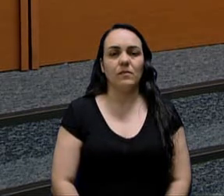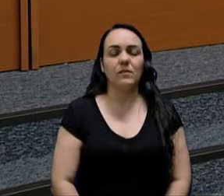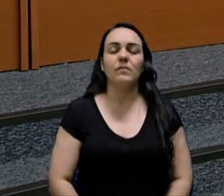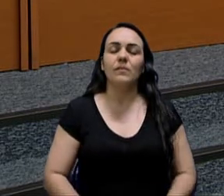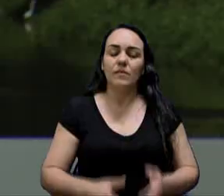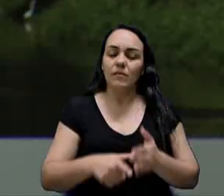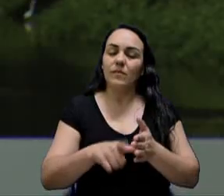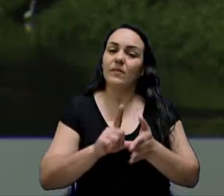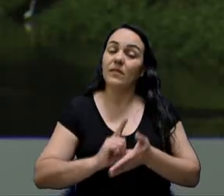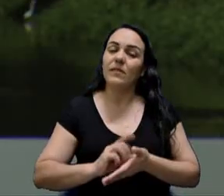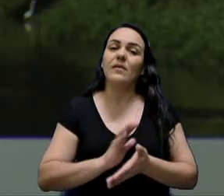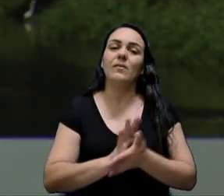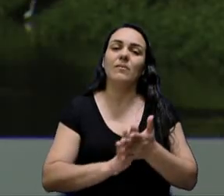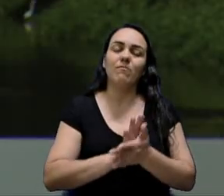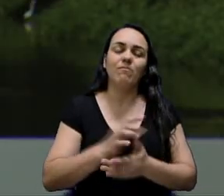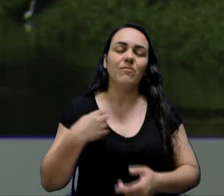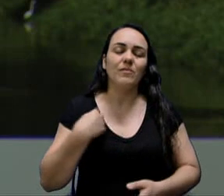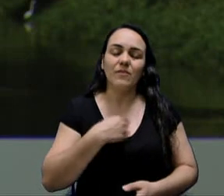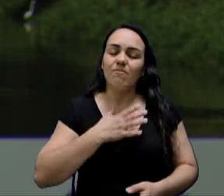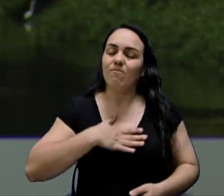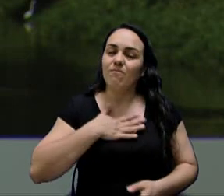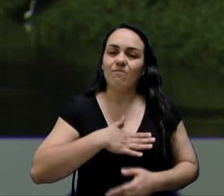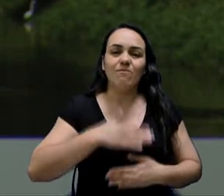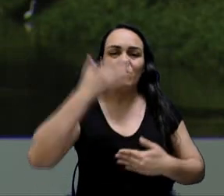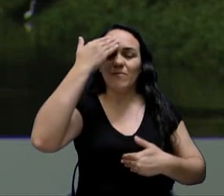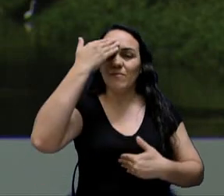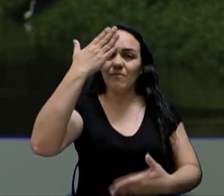Antes de mais nada, eu gostaria de agradecer ao Auro